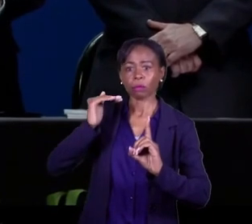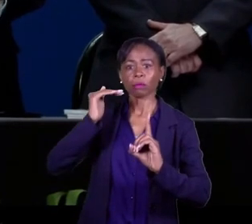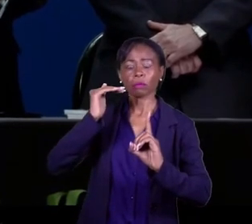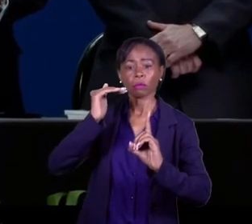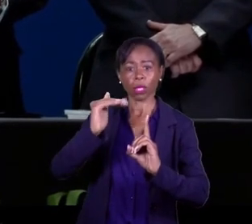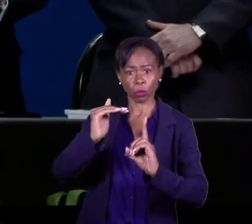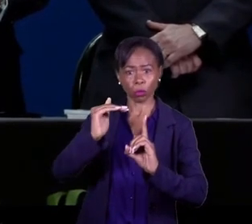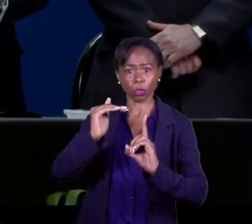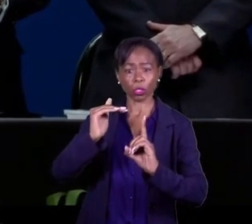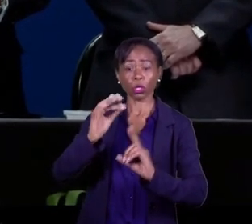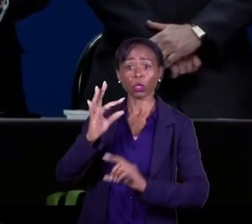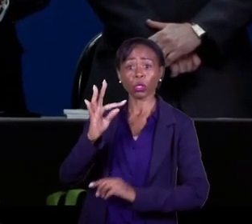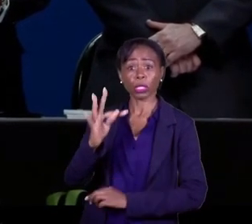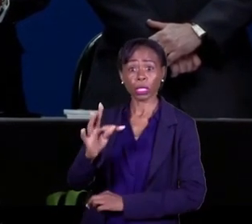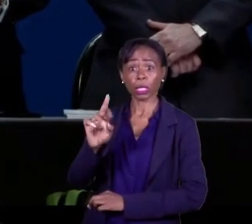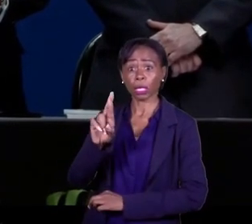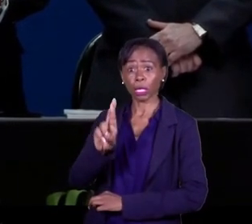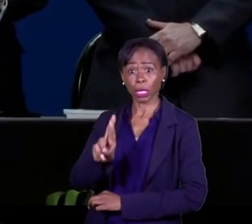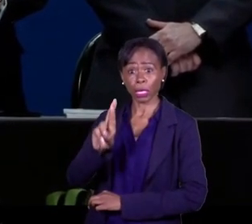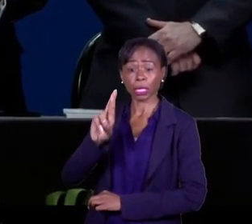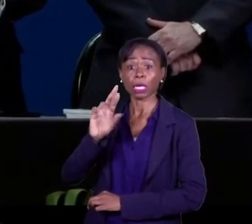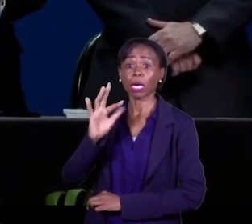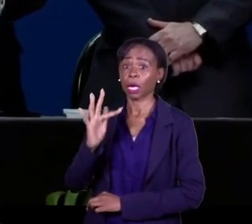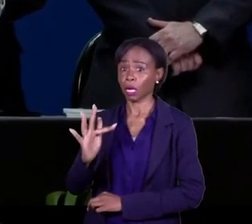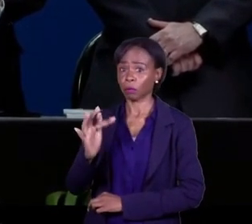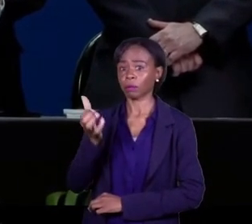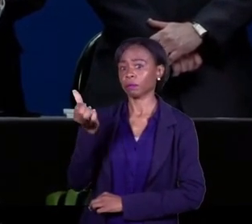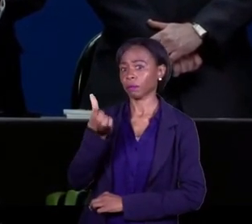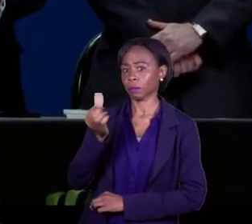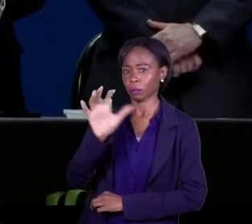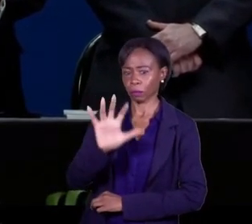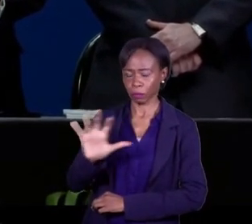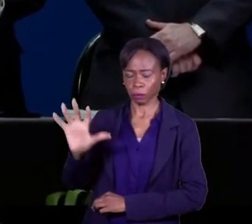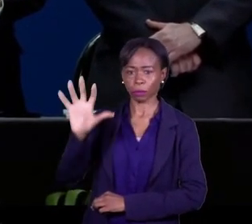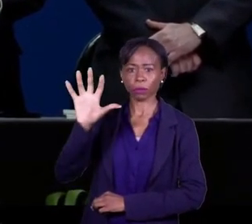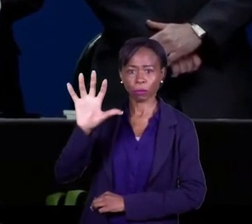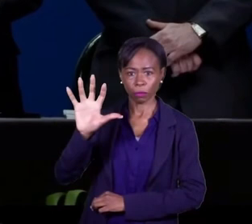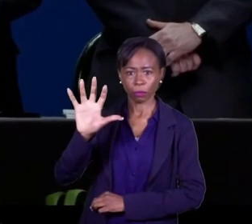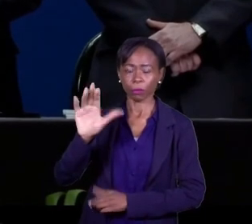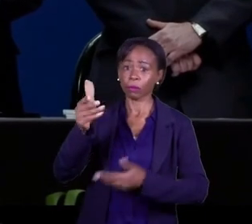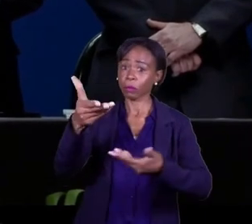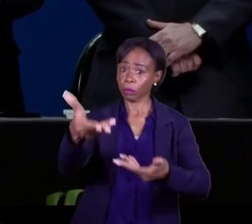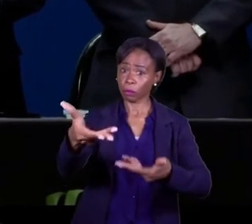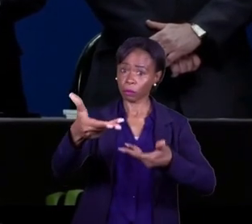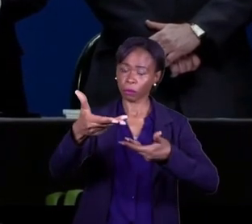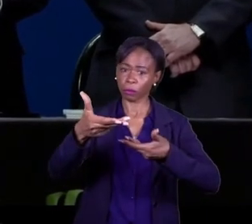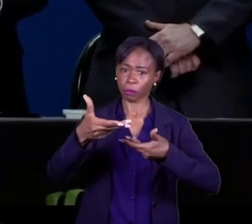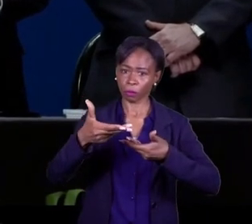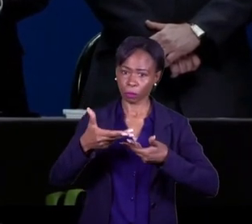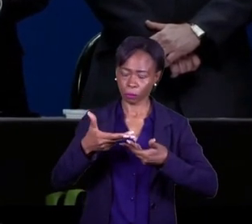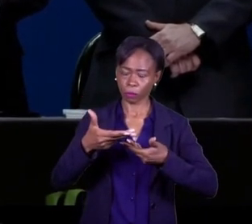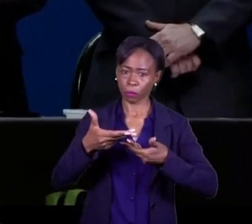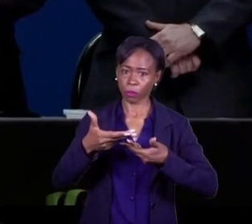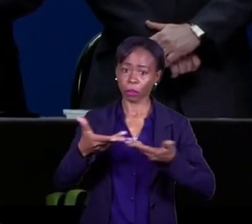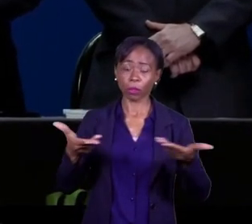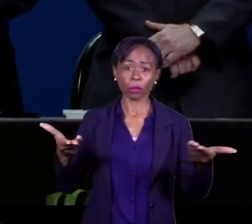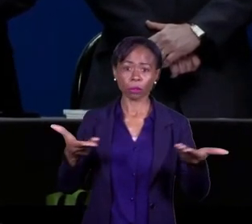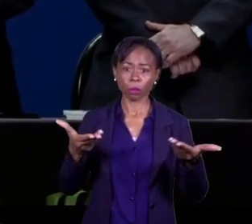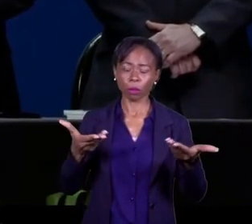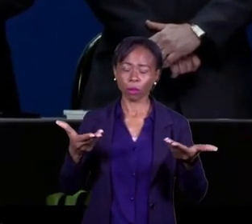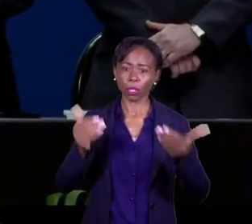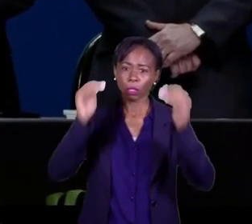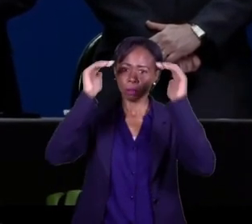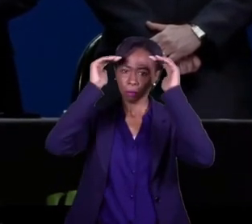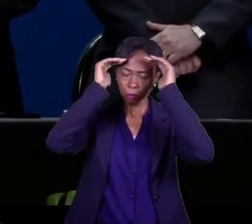da Justiça Federal o Ministro Humberto Martins contou com a presença de autoridades entre elas o presidente Jair bolsonaro